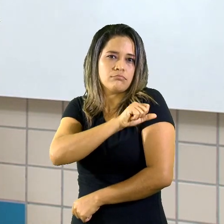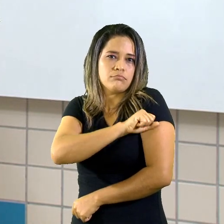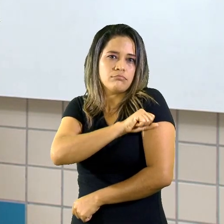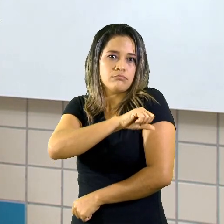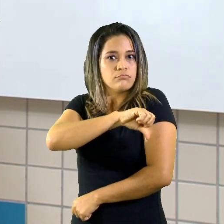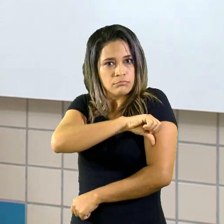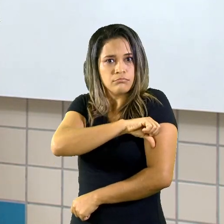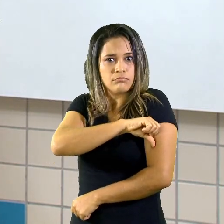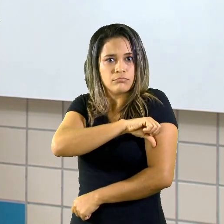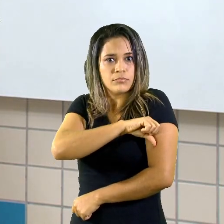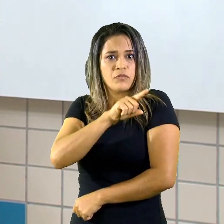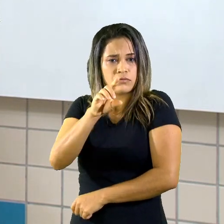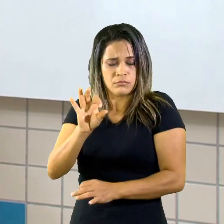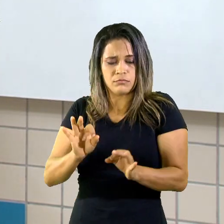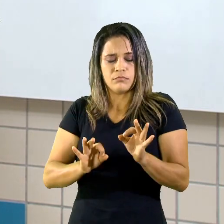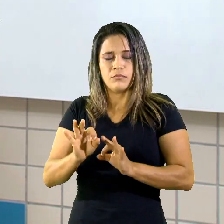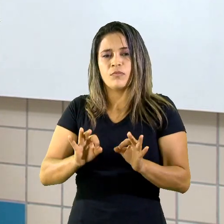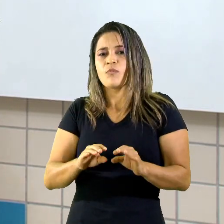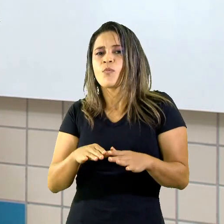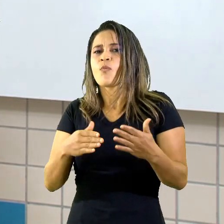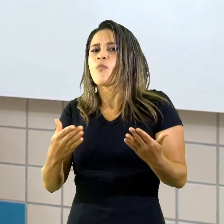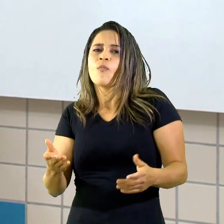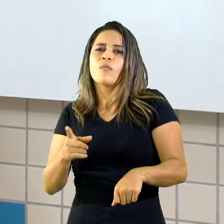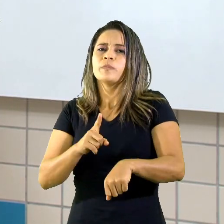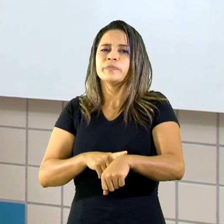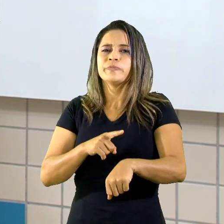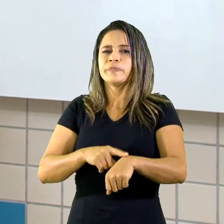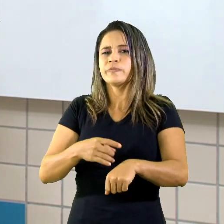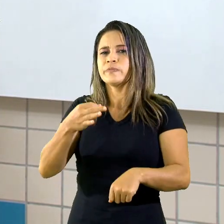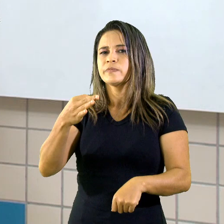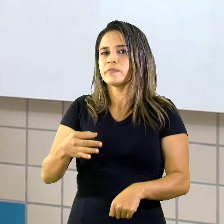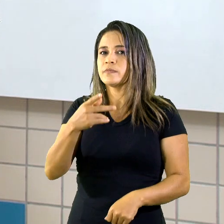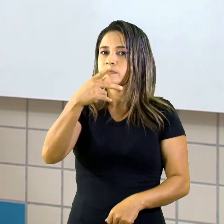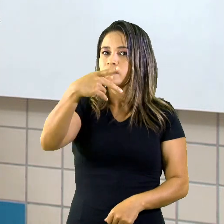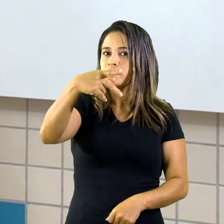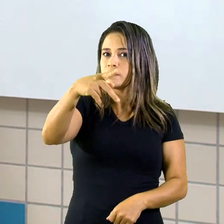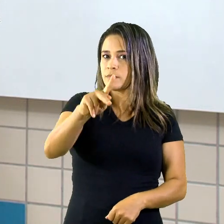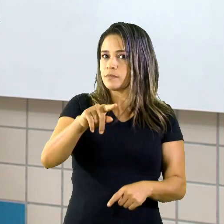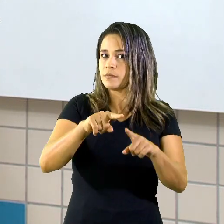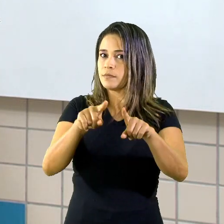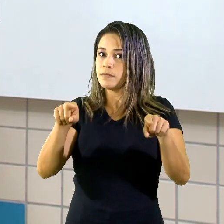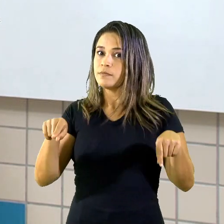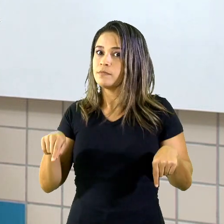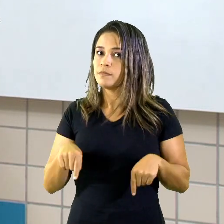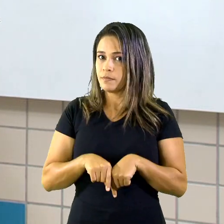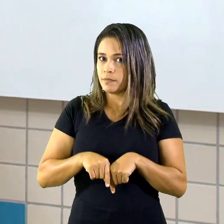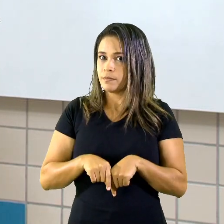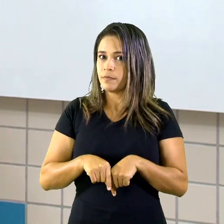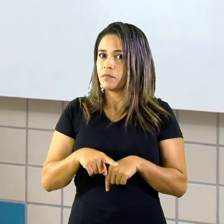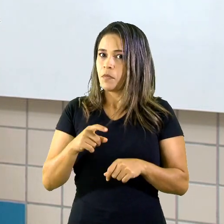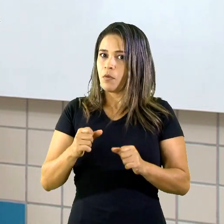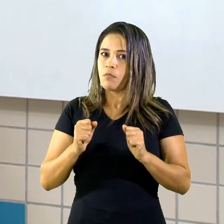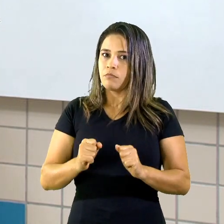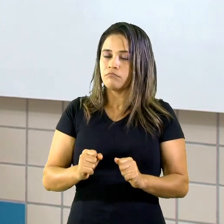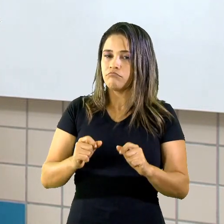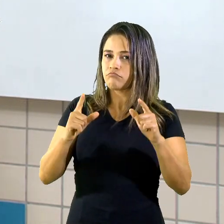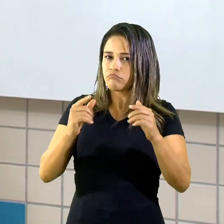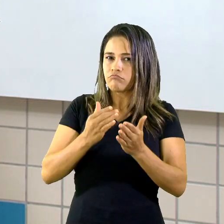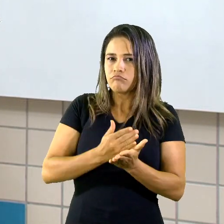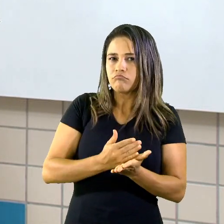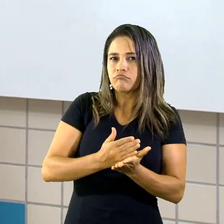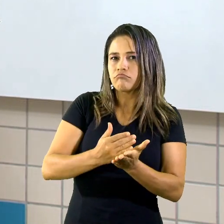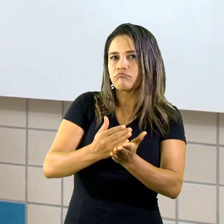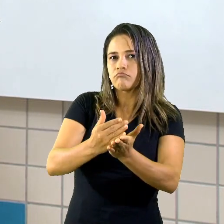ano, e aí você tem que se organizar para saber qual é o horário exatamente da sua turma. E aí você pode acompanhar também as aulas lá